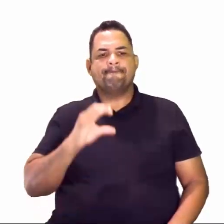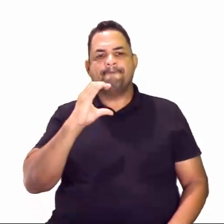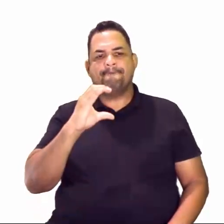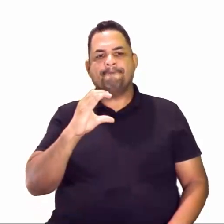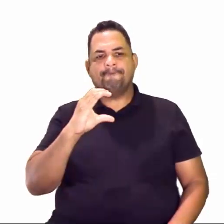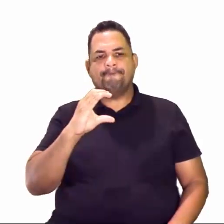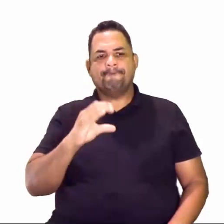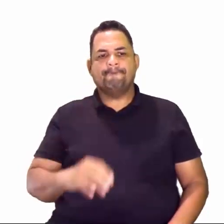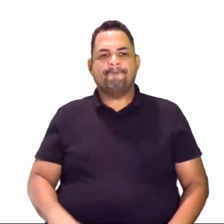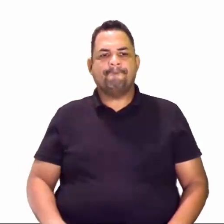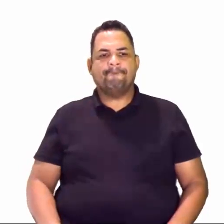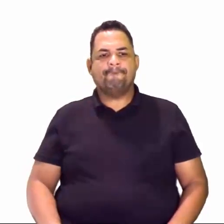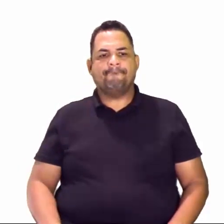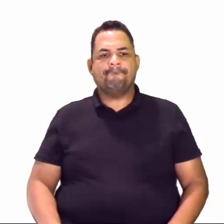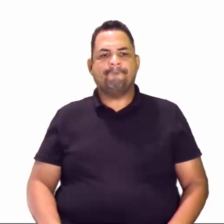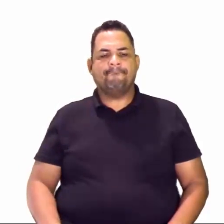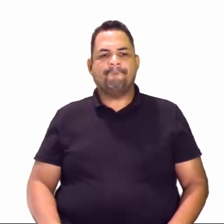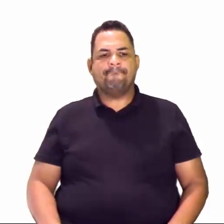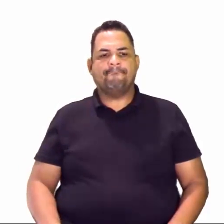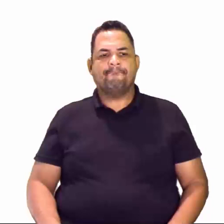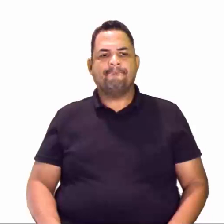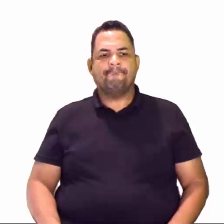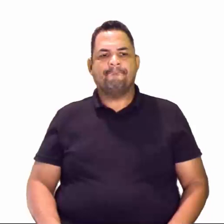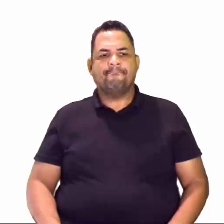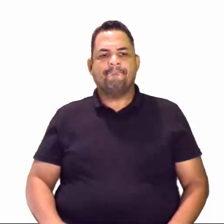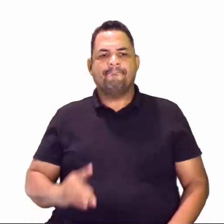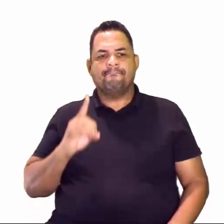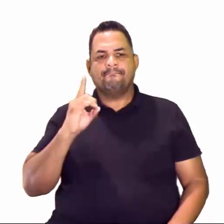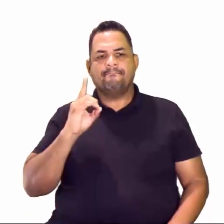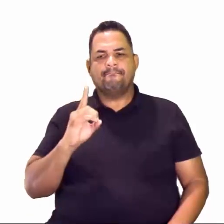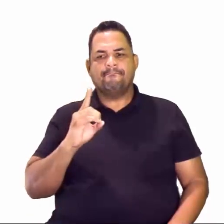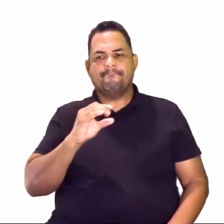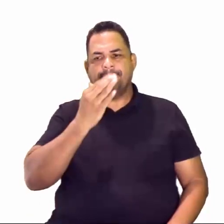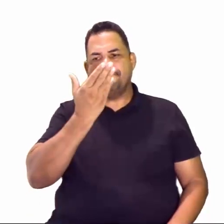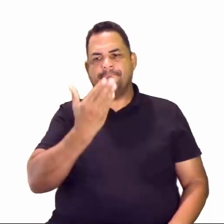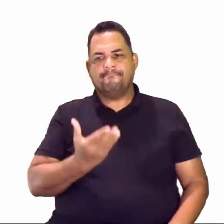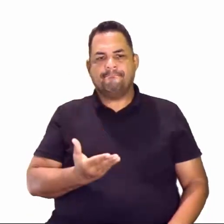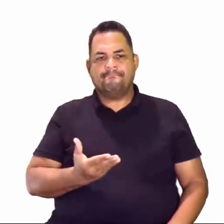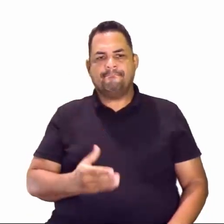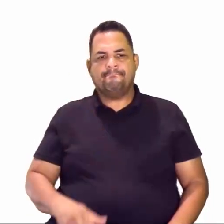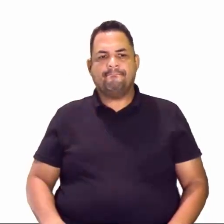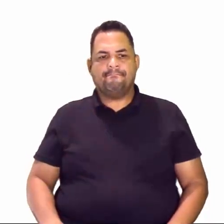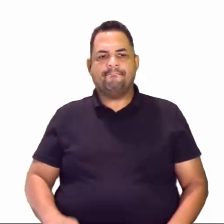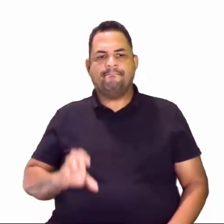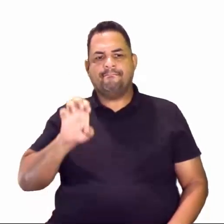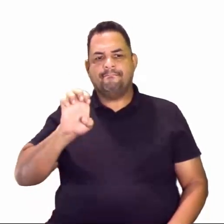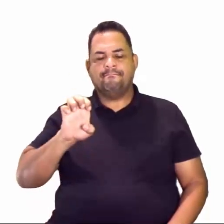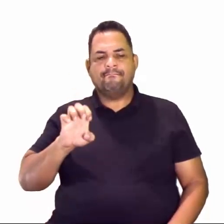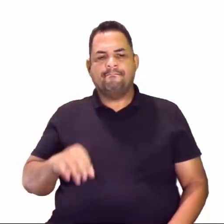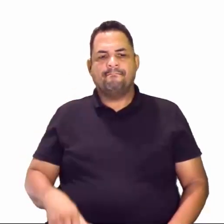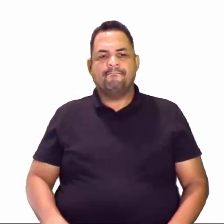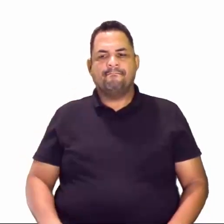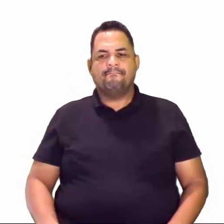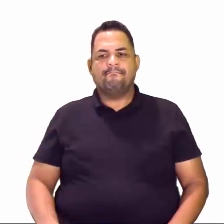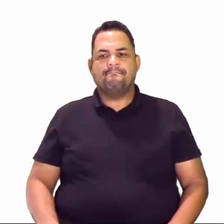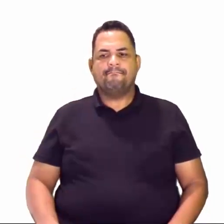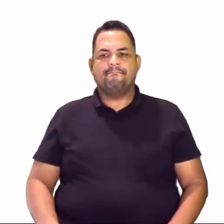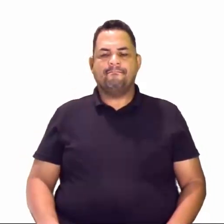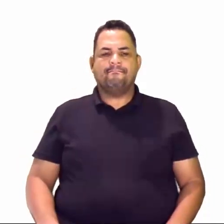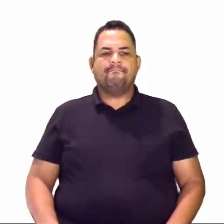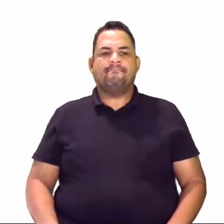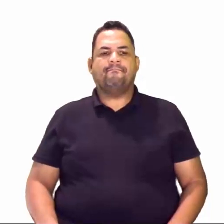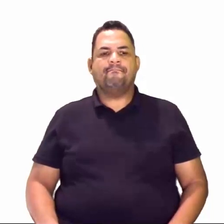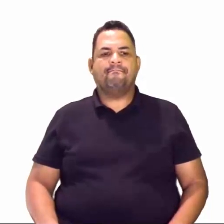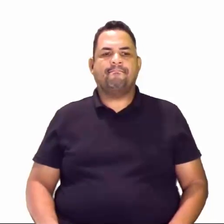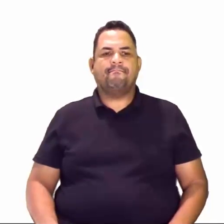C2H6O2? Será que é a letra C, C4H2O4? A letra D, C4H4O2? Ou a letra